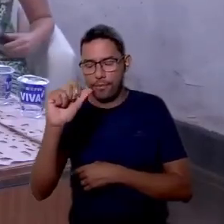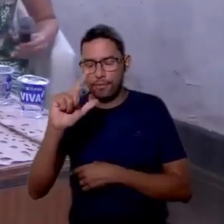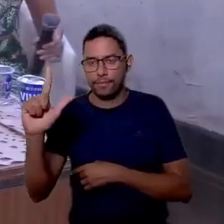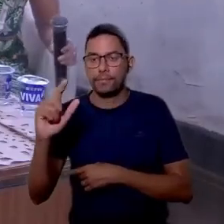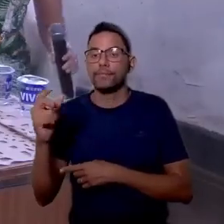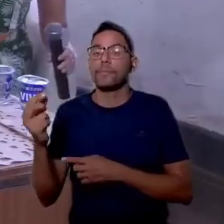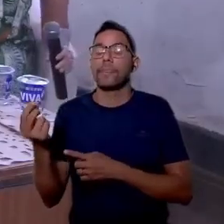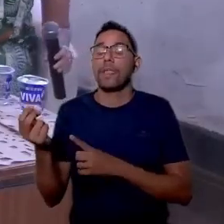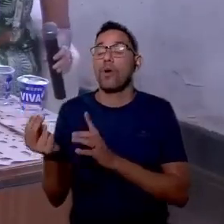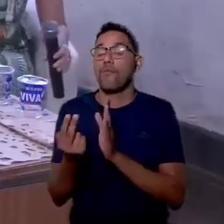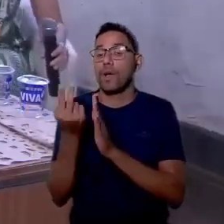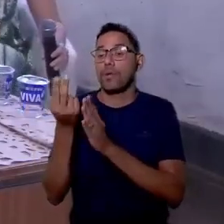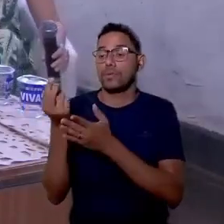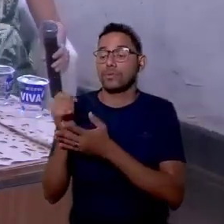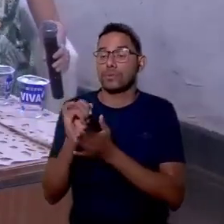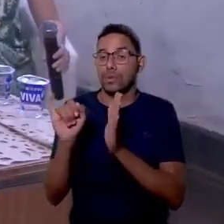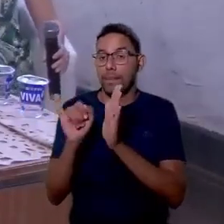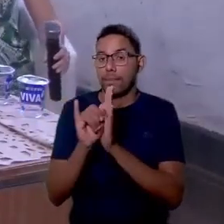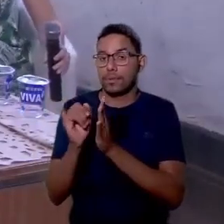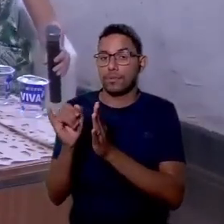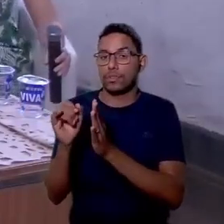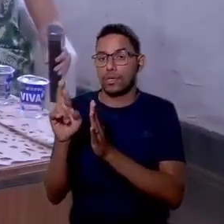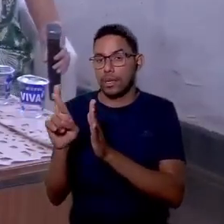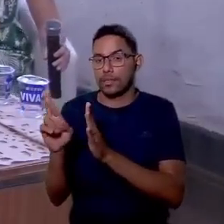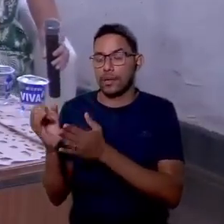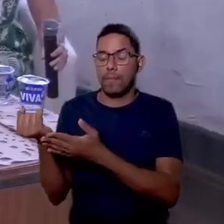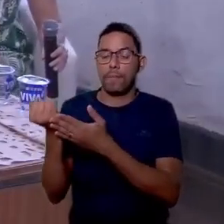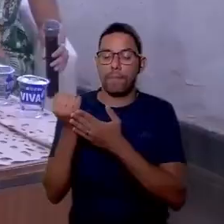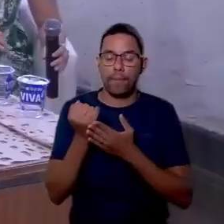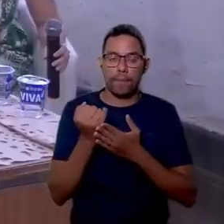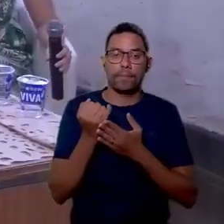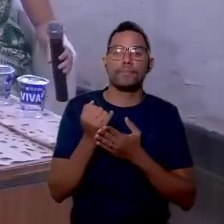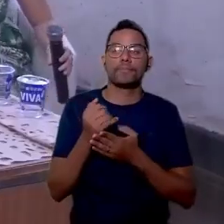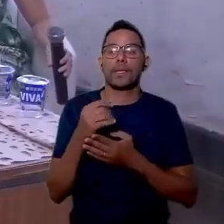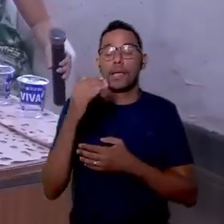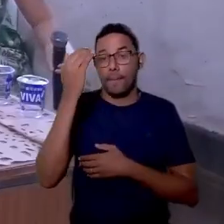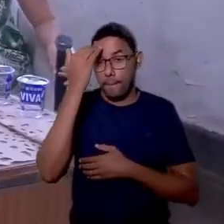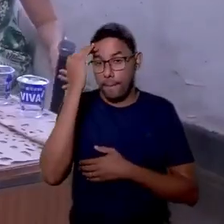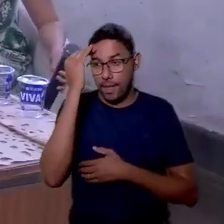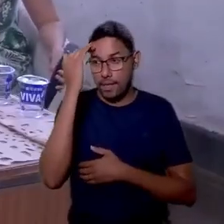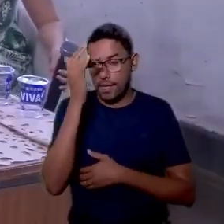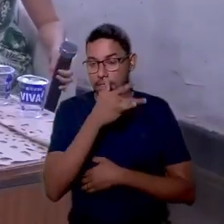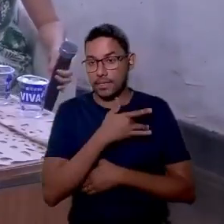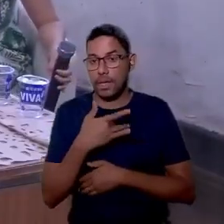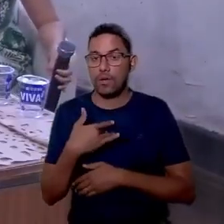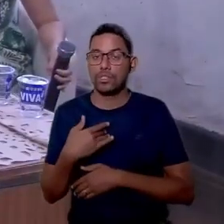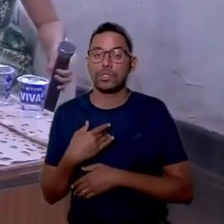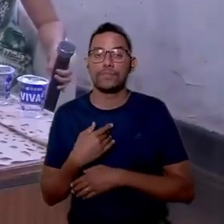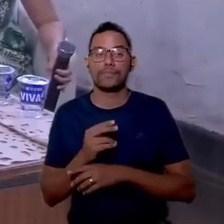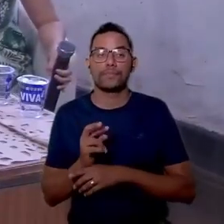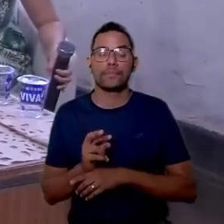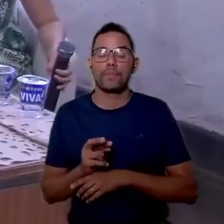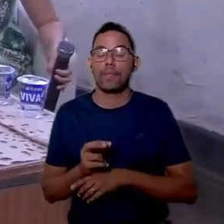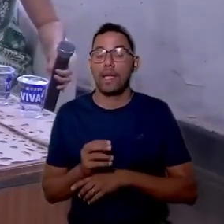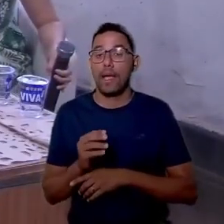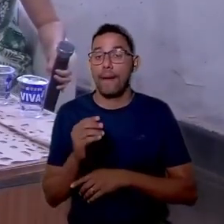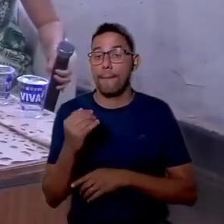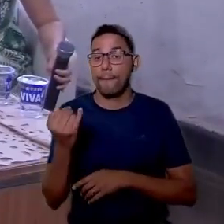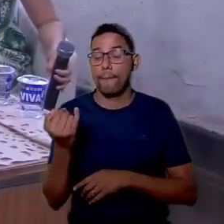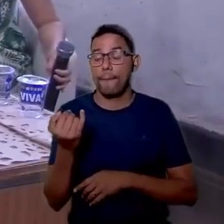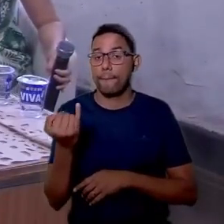valor no meu imposto, porque ele entende que a saúde é prioridade, e como ele não conseguiu lhe dar a